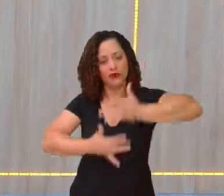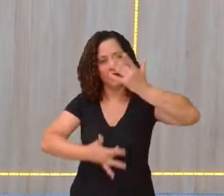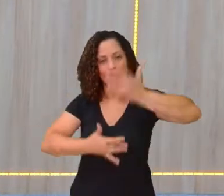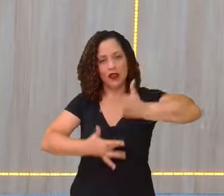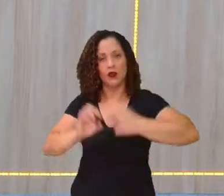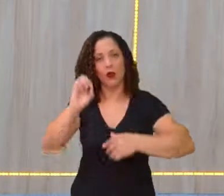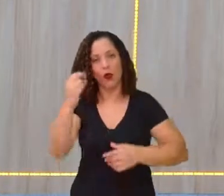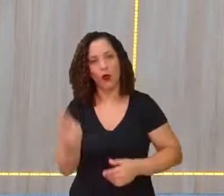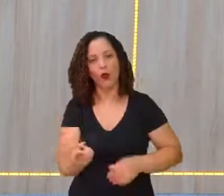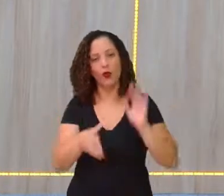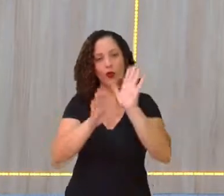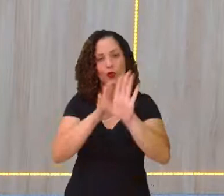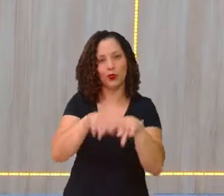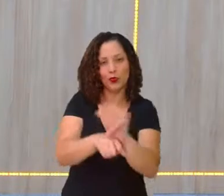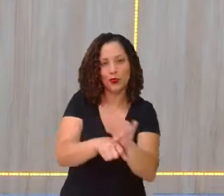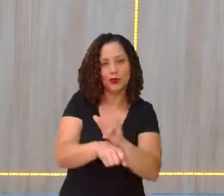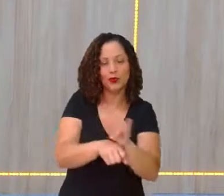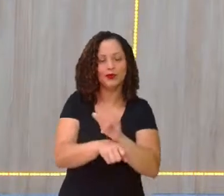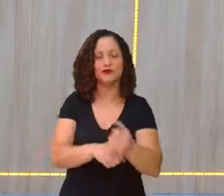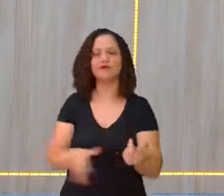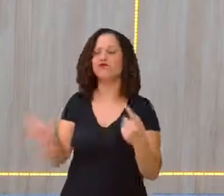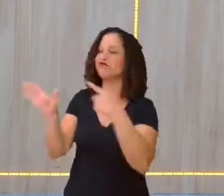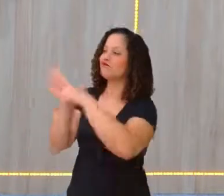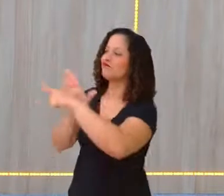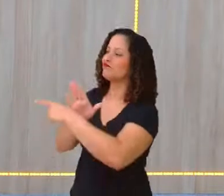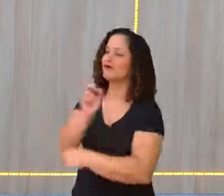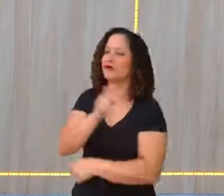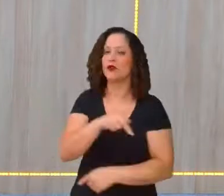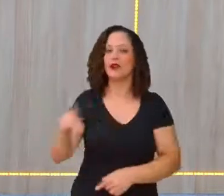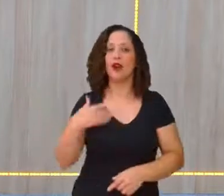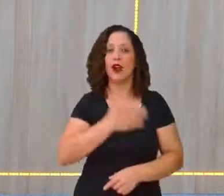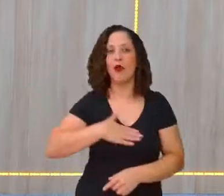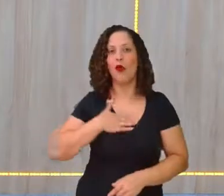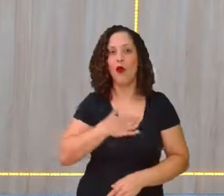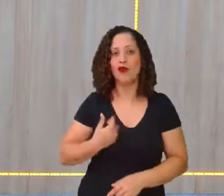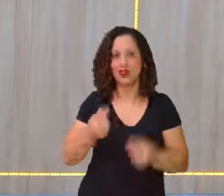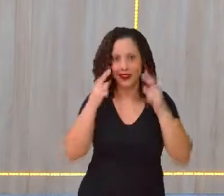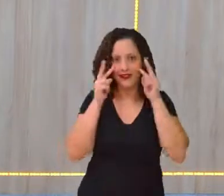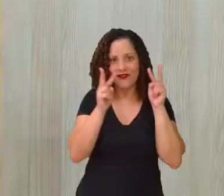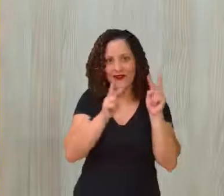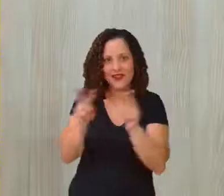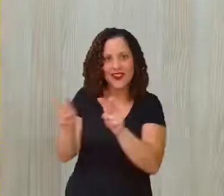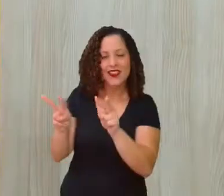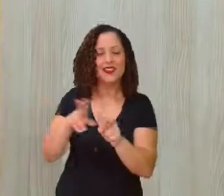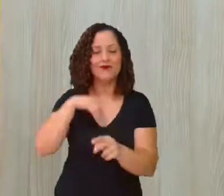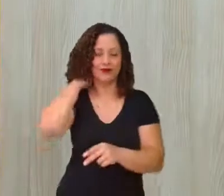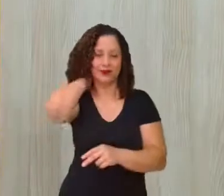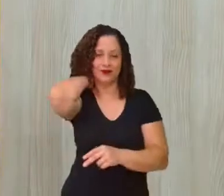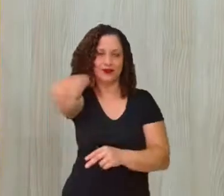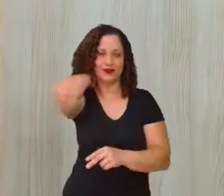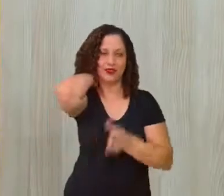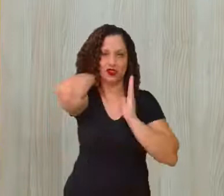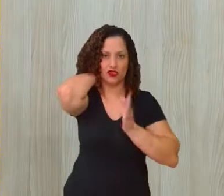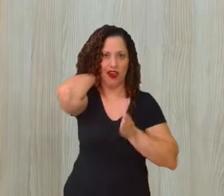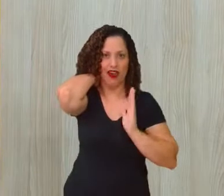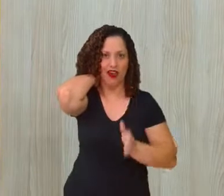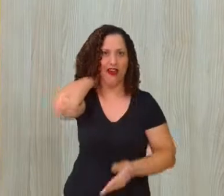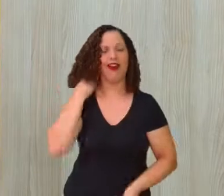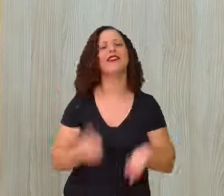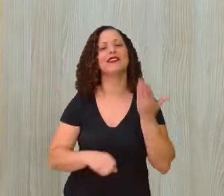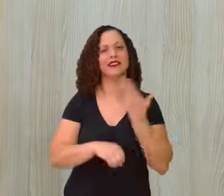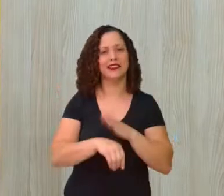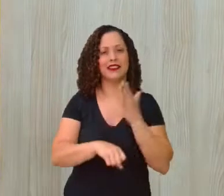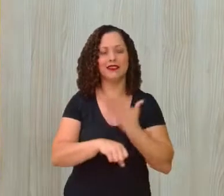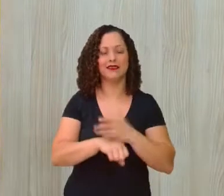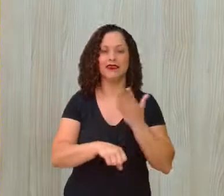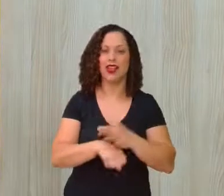mandar no YouTube. Professora, a senhora já gosta de assistir esportes de combate? Já praticou algum? Nunca pratiquei, professor,